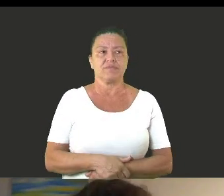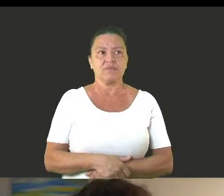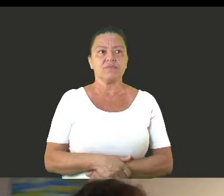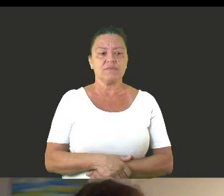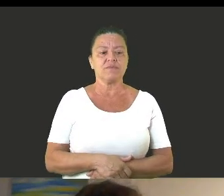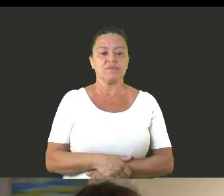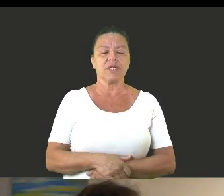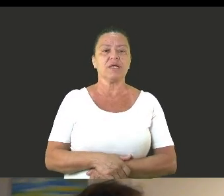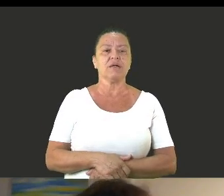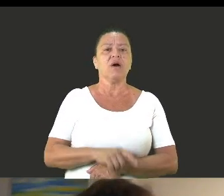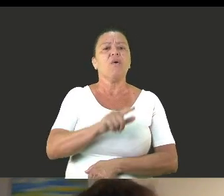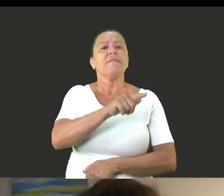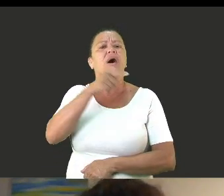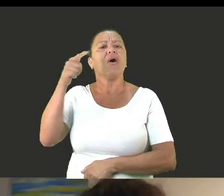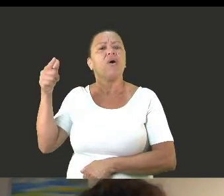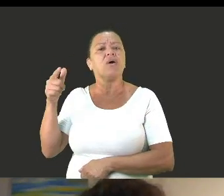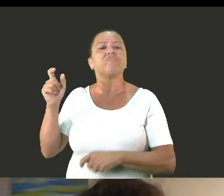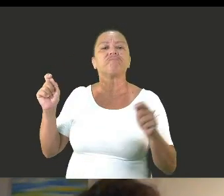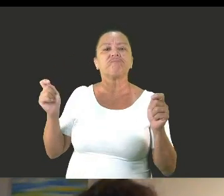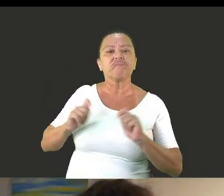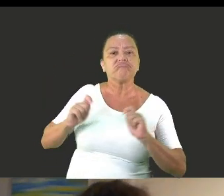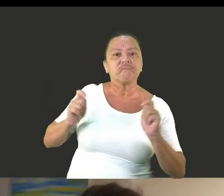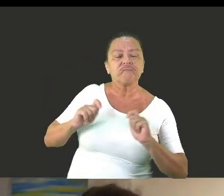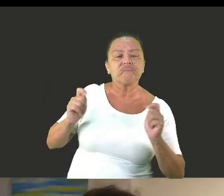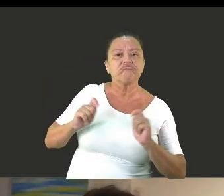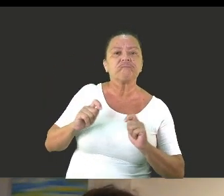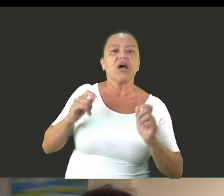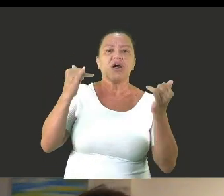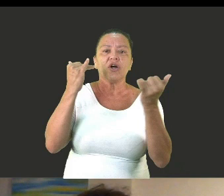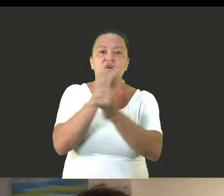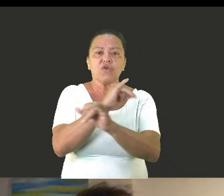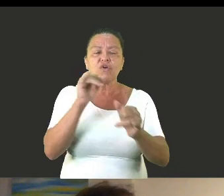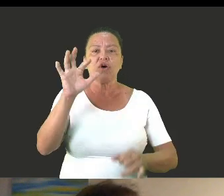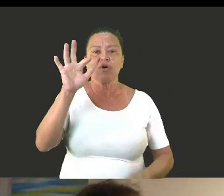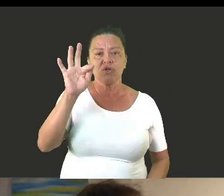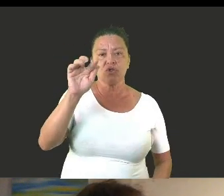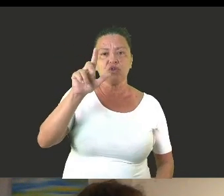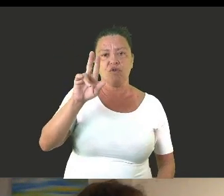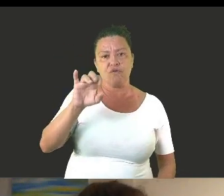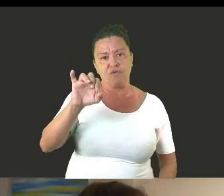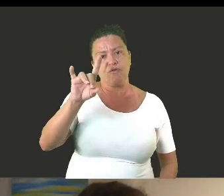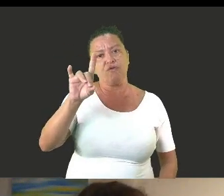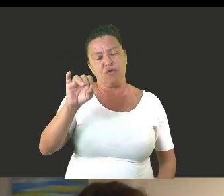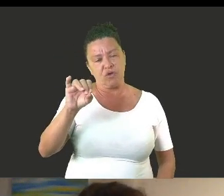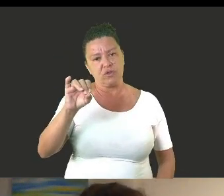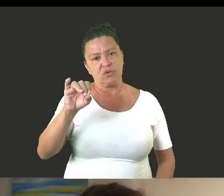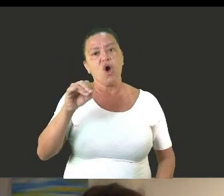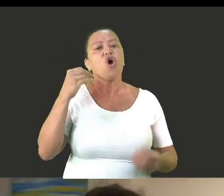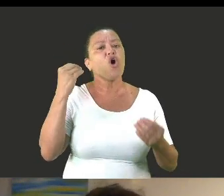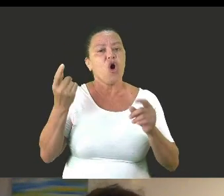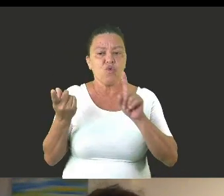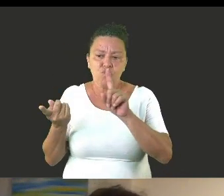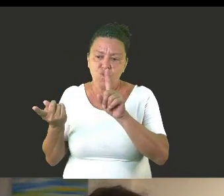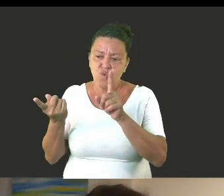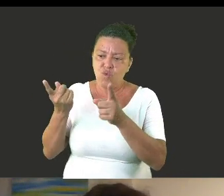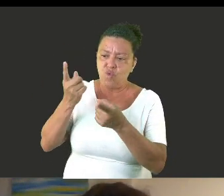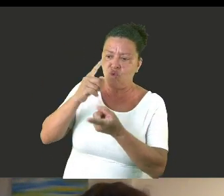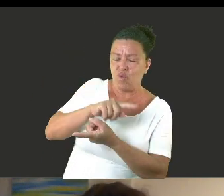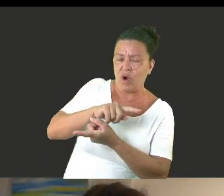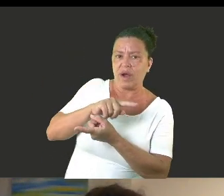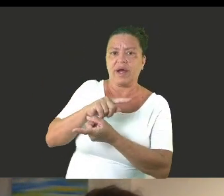outra possibilidade de absorção do fluido vital é através da transfusão fluídica. Ele se